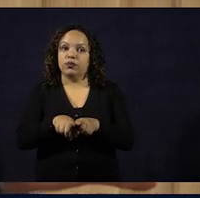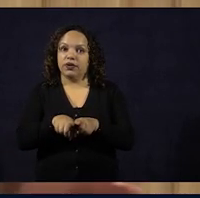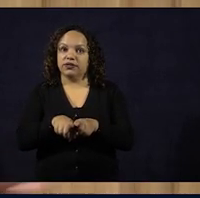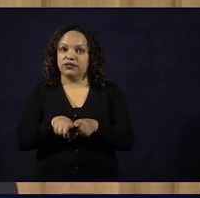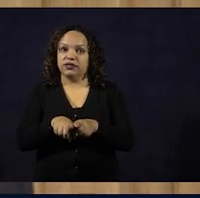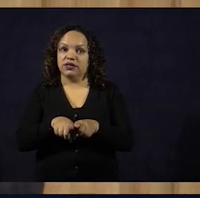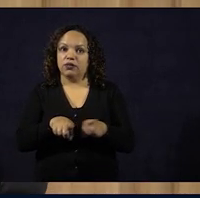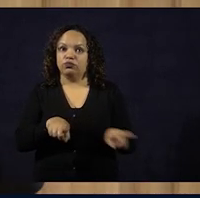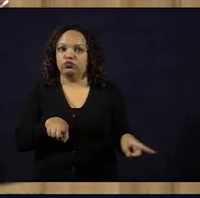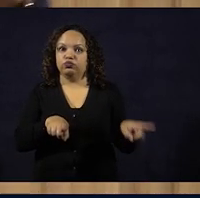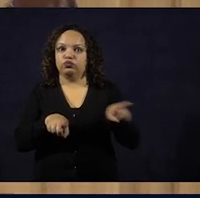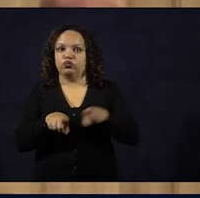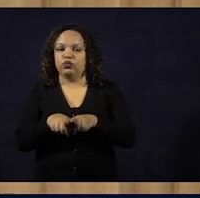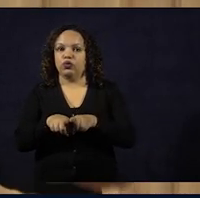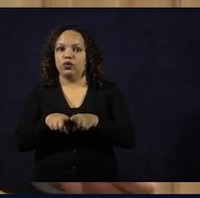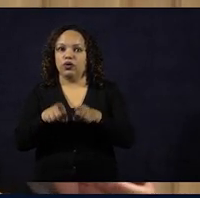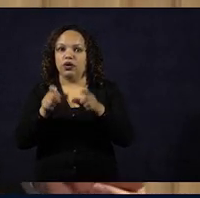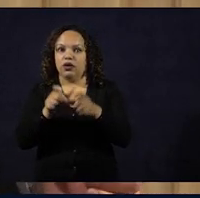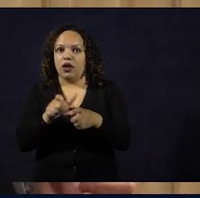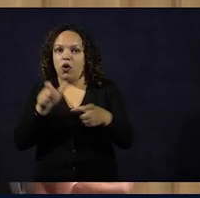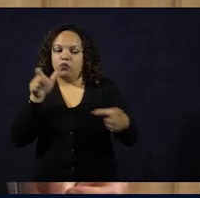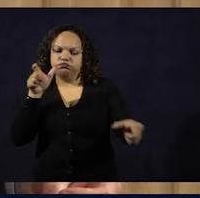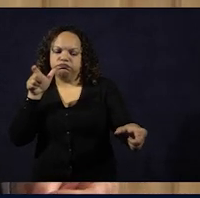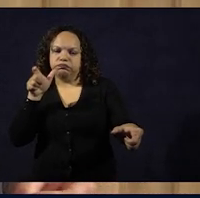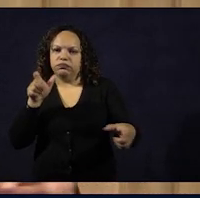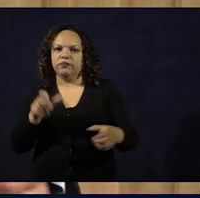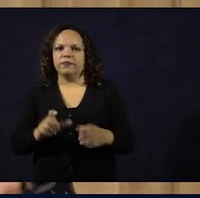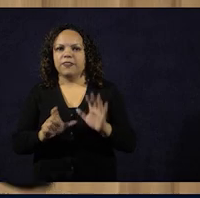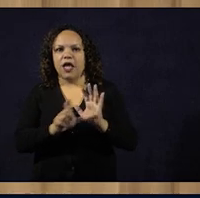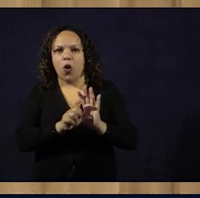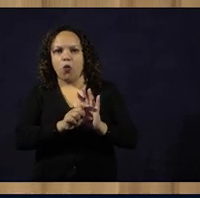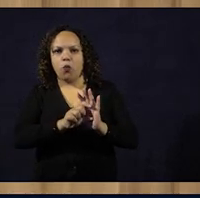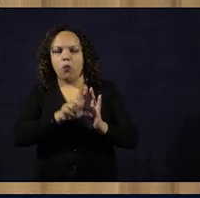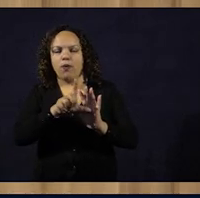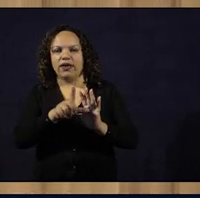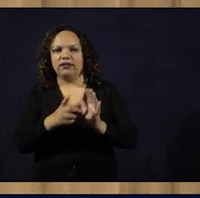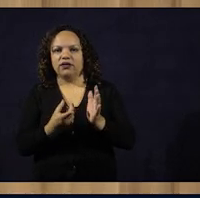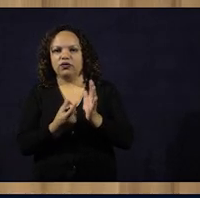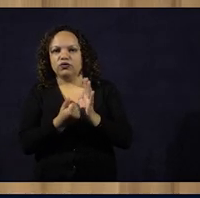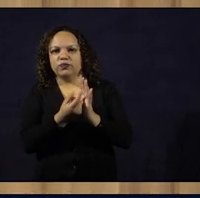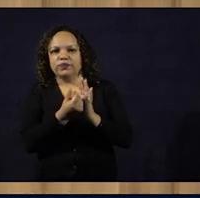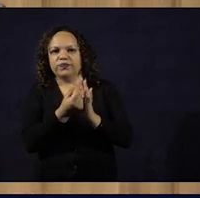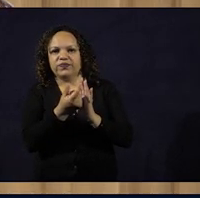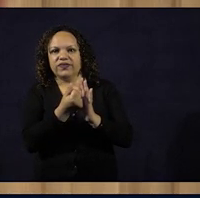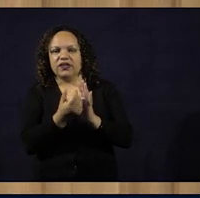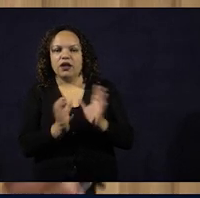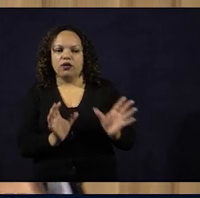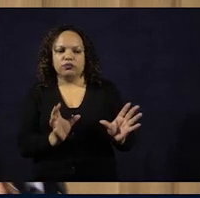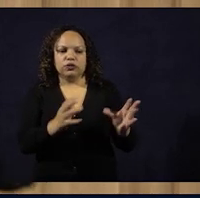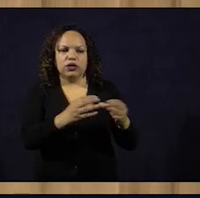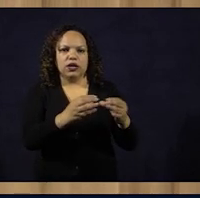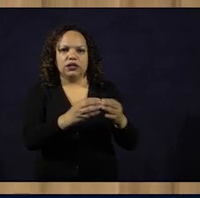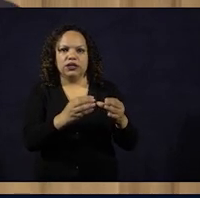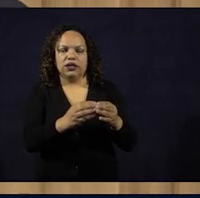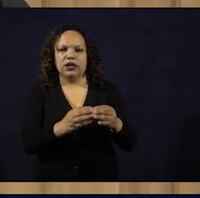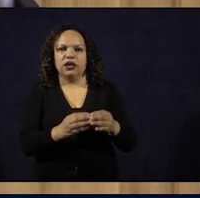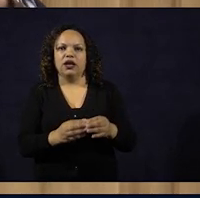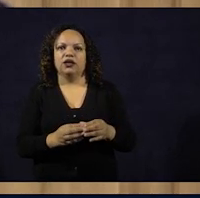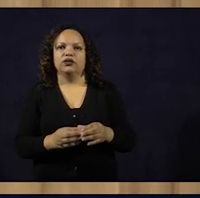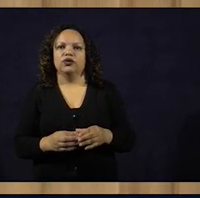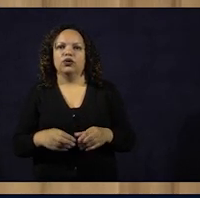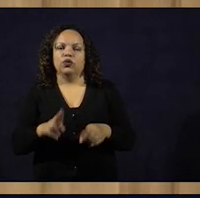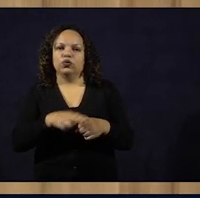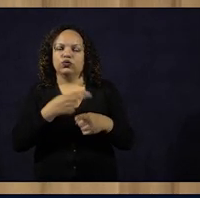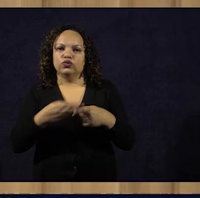gogos pegando e aumentando a renda desses produtor né aí cadeia do Açaí cadeia do cacau